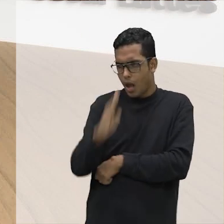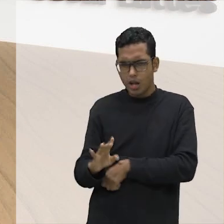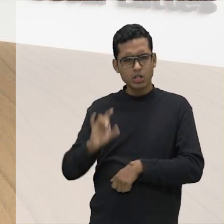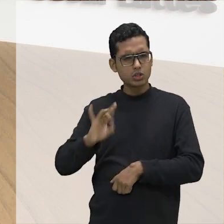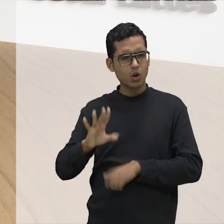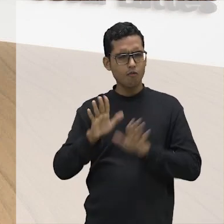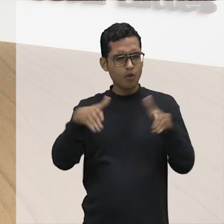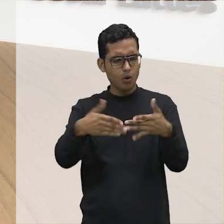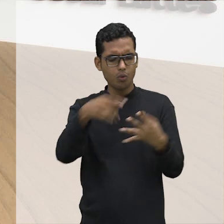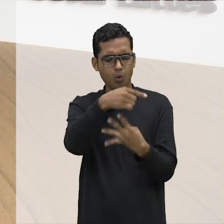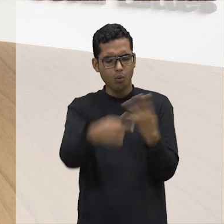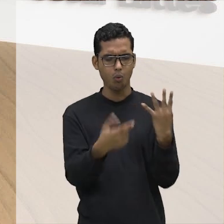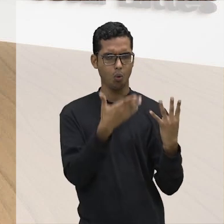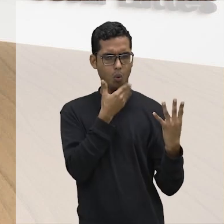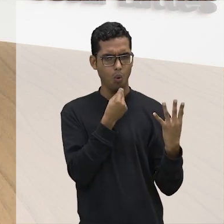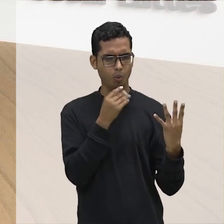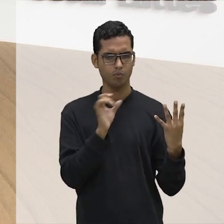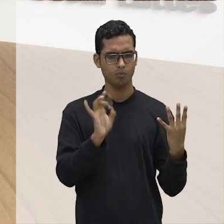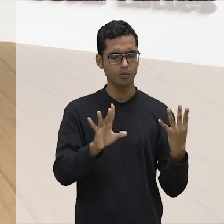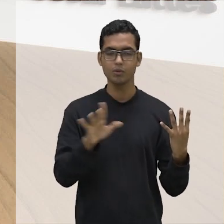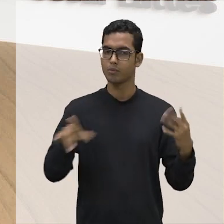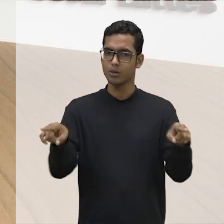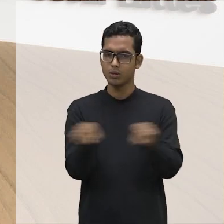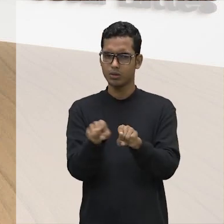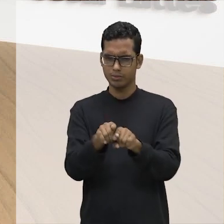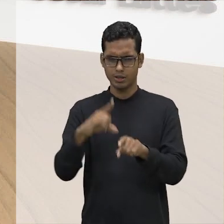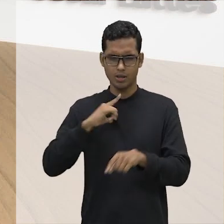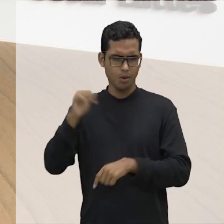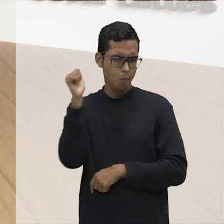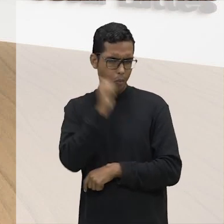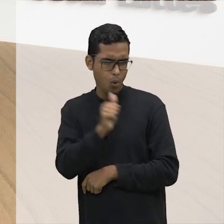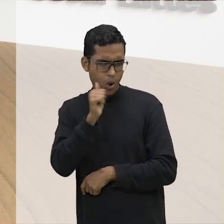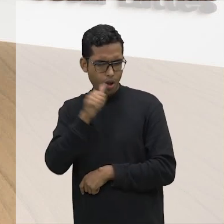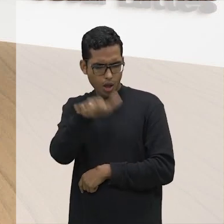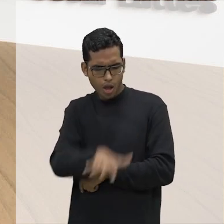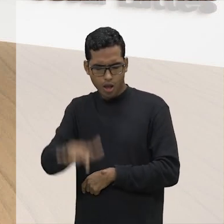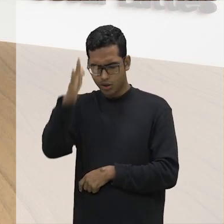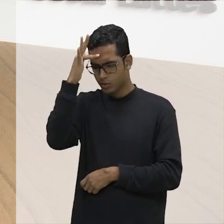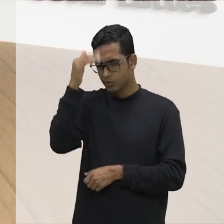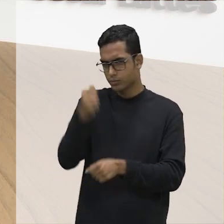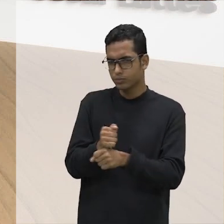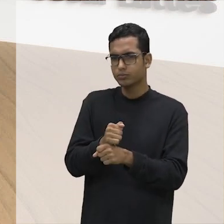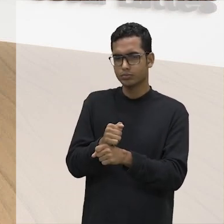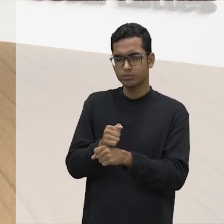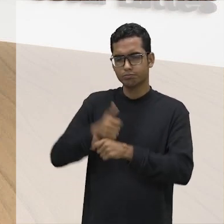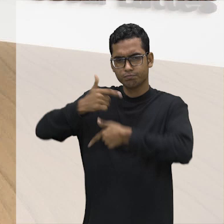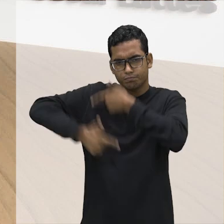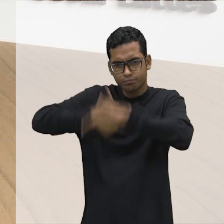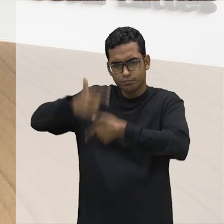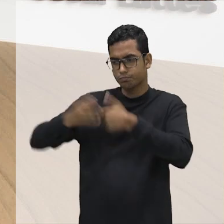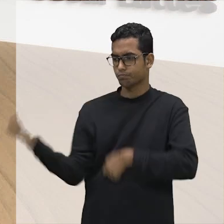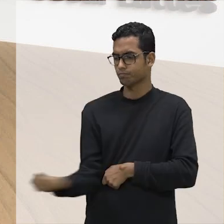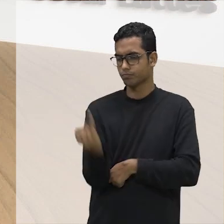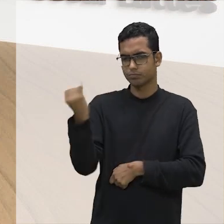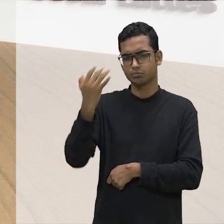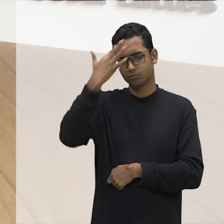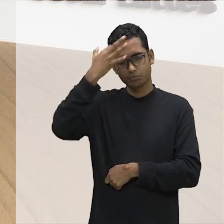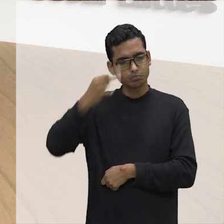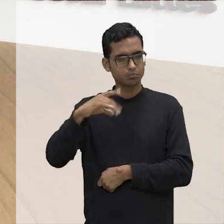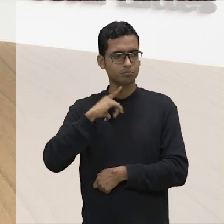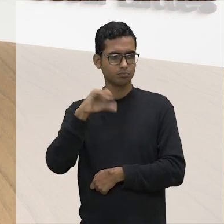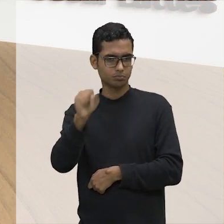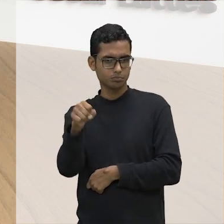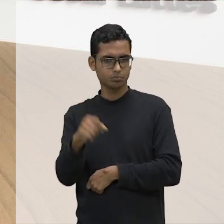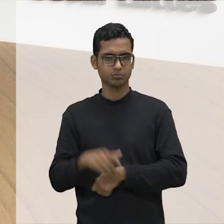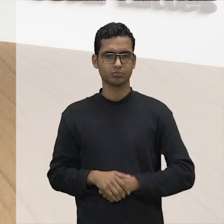falando aí de físicos homens. Existe alguma mulher na física que faz trabalhos importantes? Com certeza. A gente